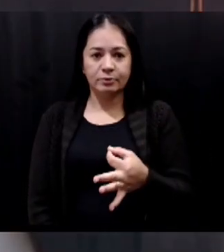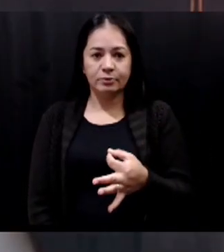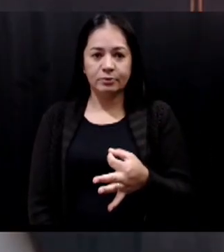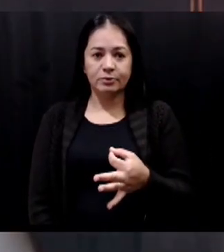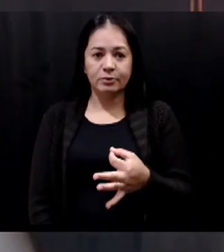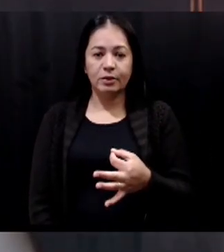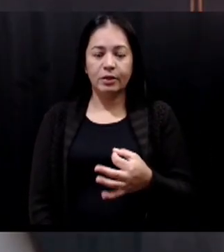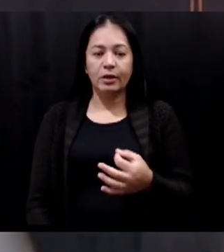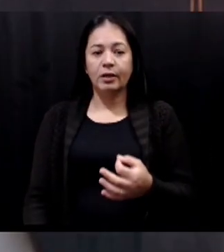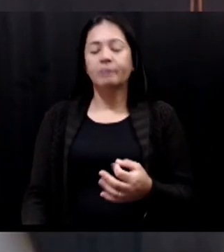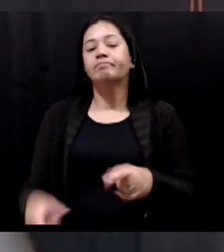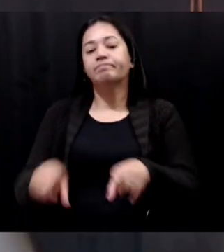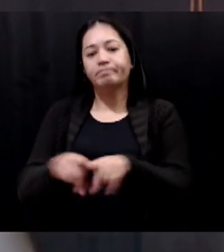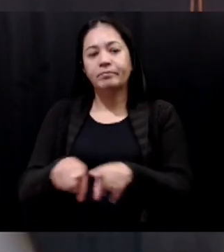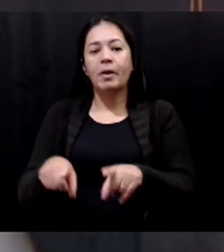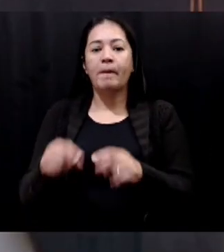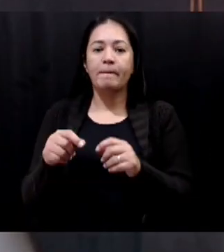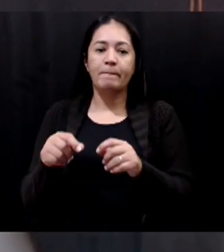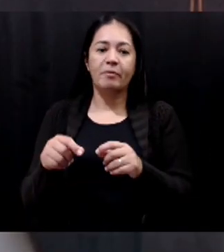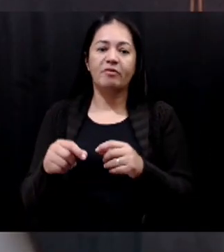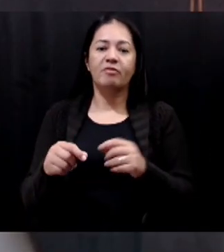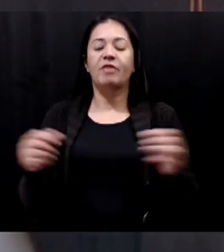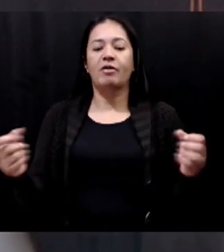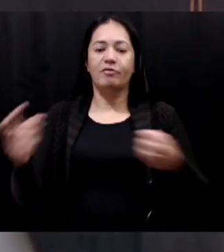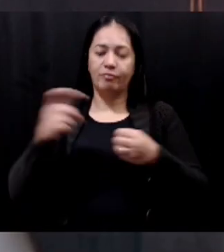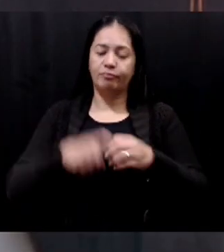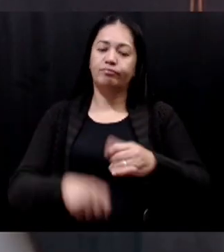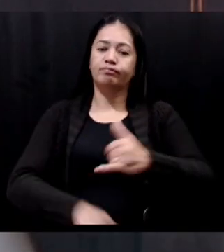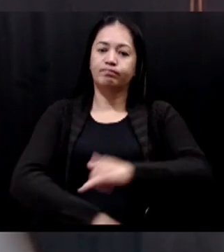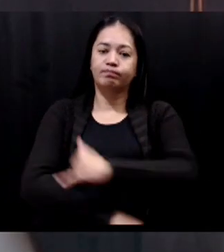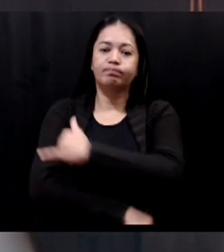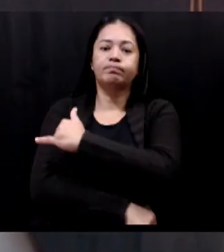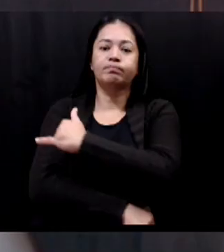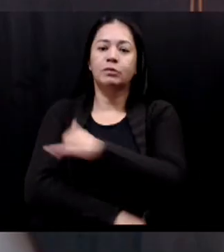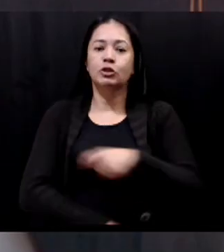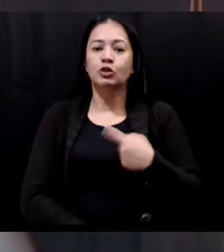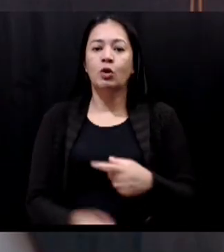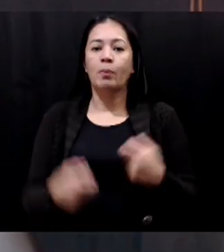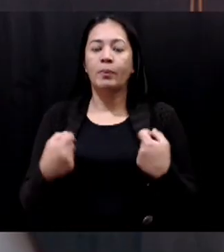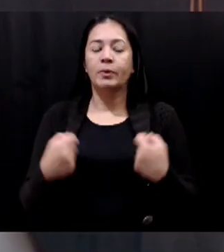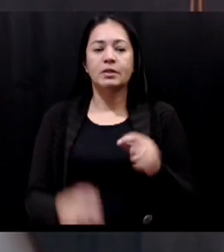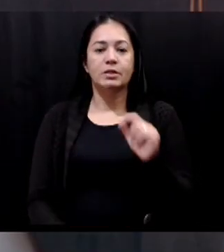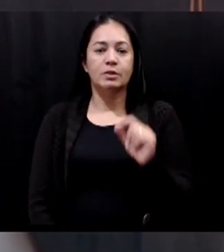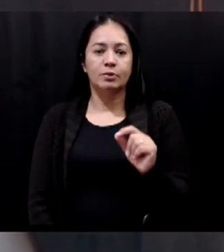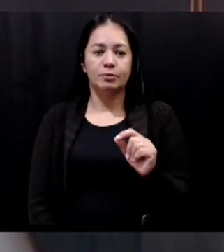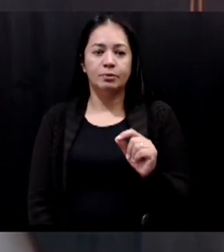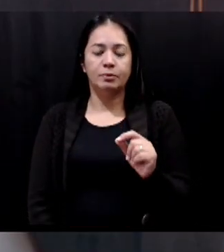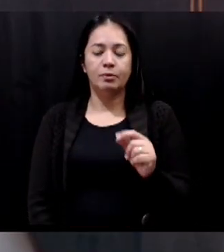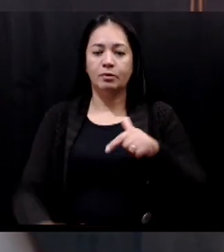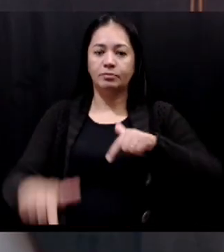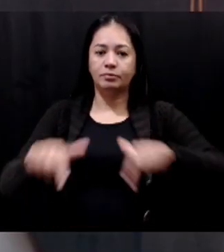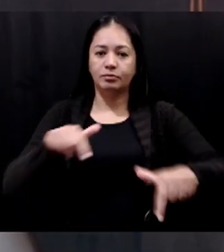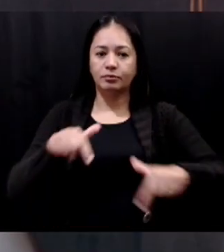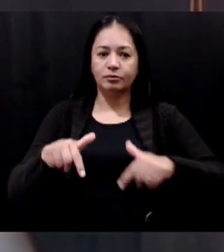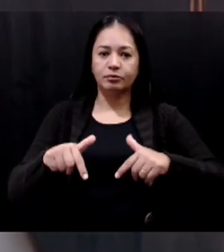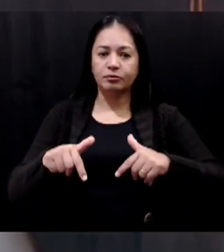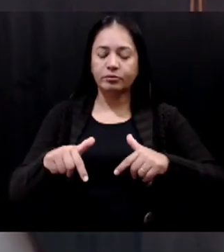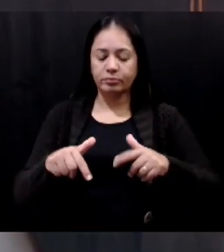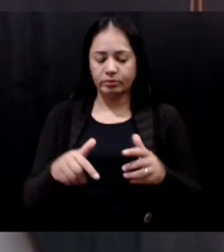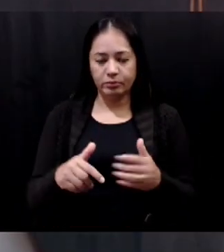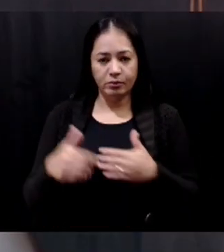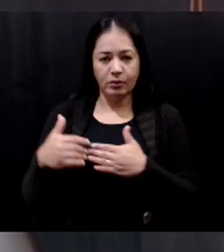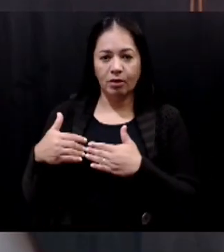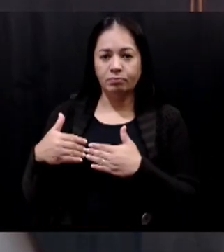também vai ter o reganho de peso. Então, o que a gente precisa ter em mente é trabalhar a longo prazo e não usar